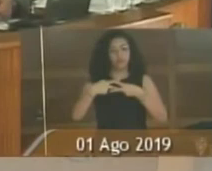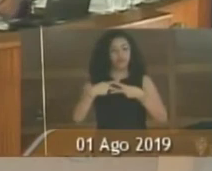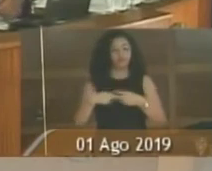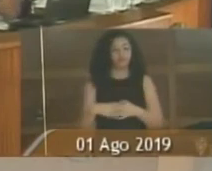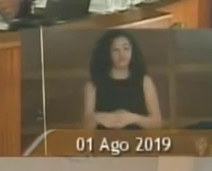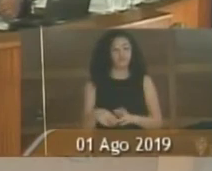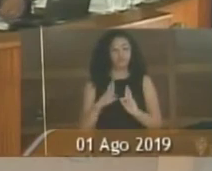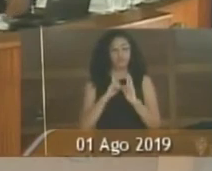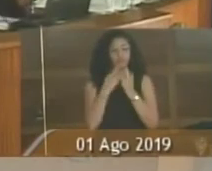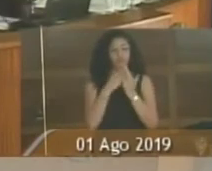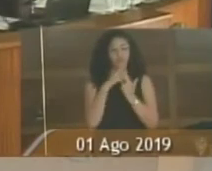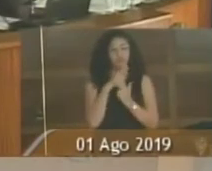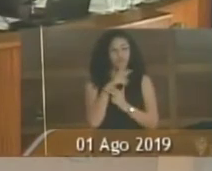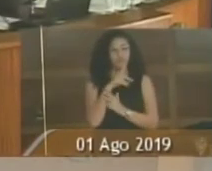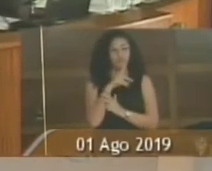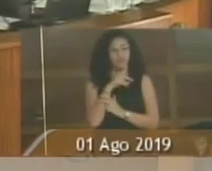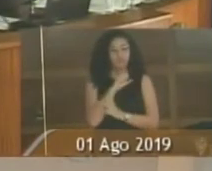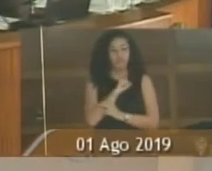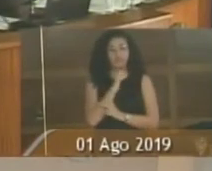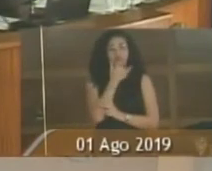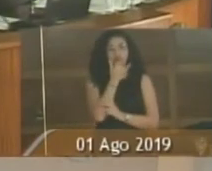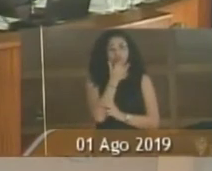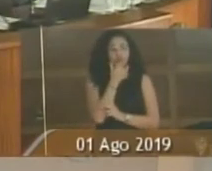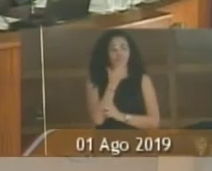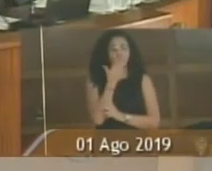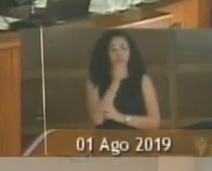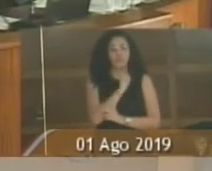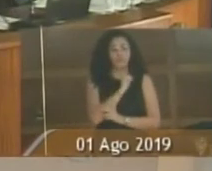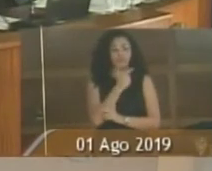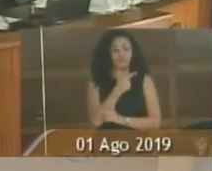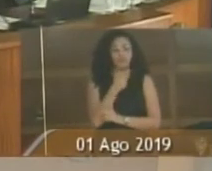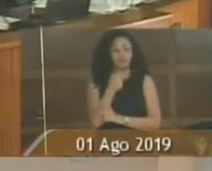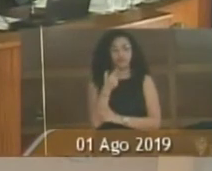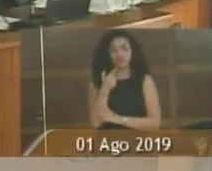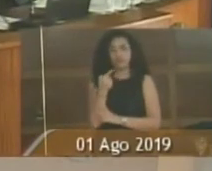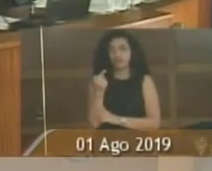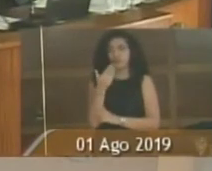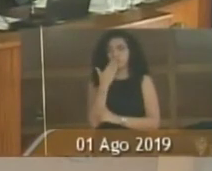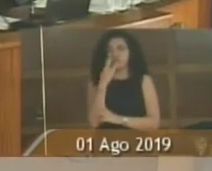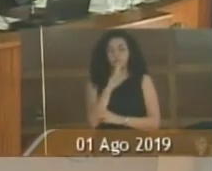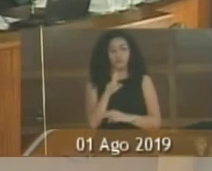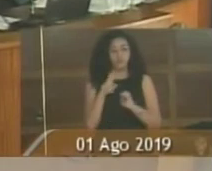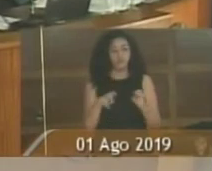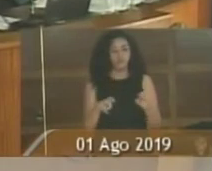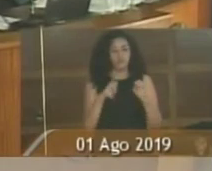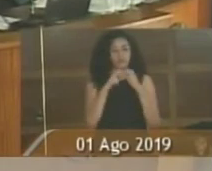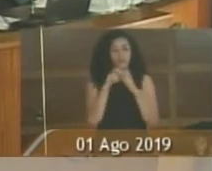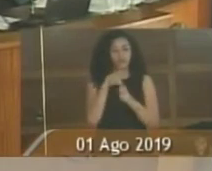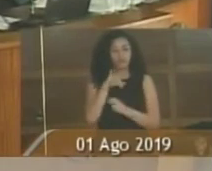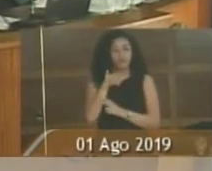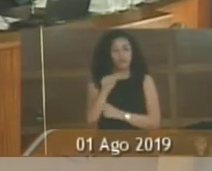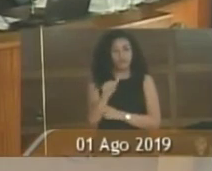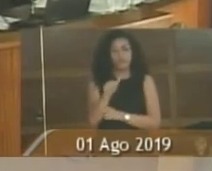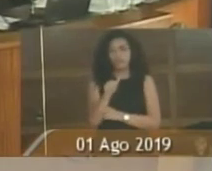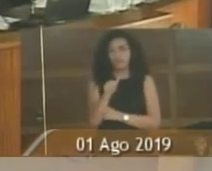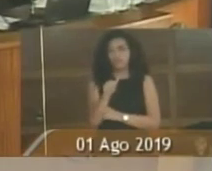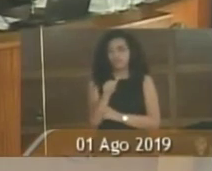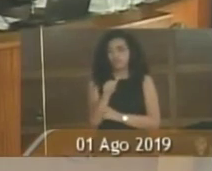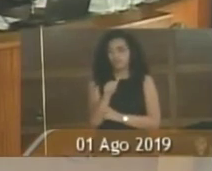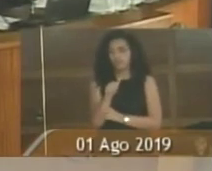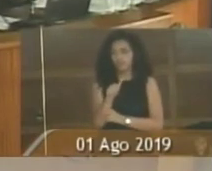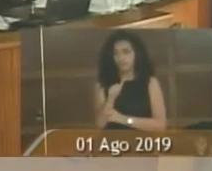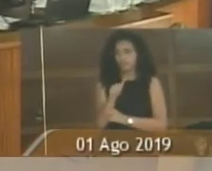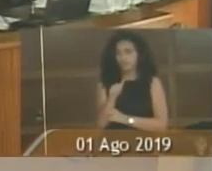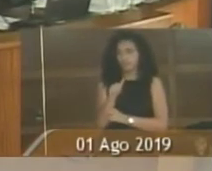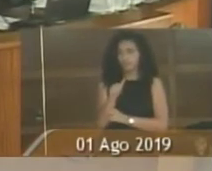Em discussão única, requerimento 277, autoria da vereadora Tite Brasil, solicitando à mesa diretora ser liberado o uso do plenário presidente Benedito Adelino para a realização